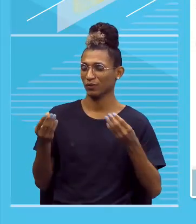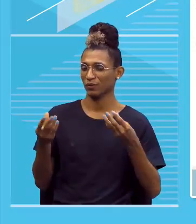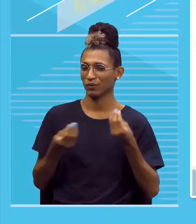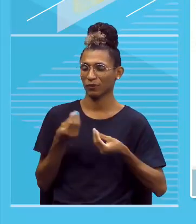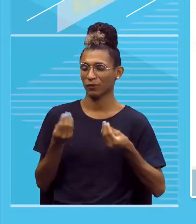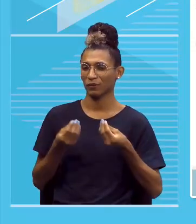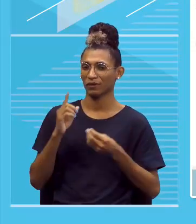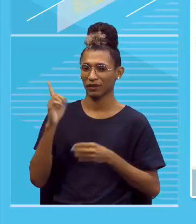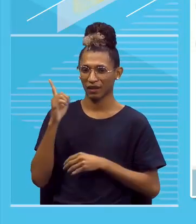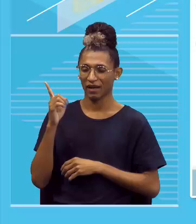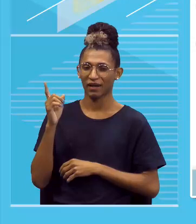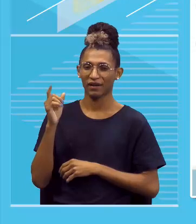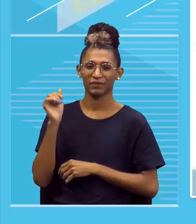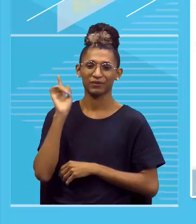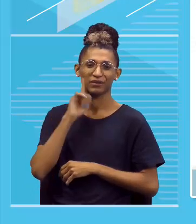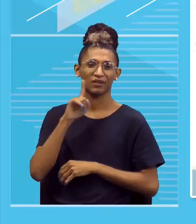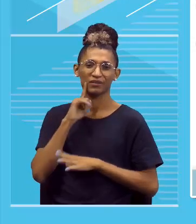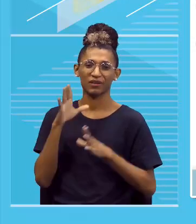quebraram